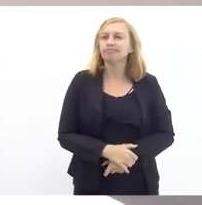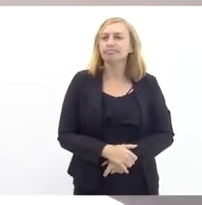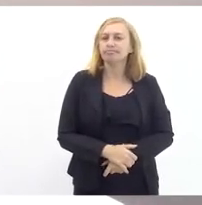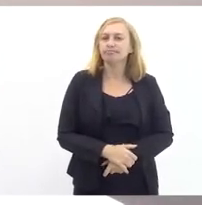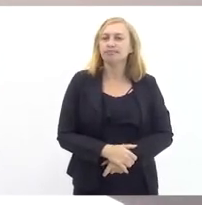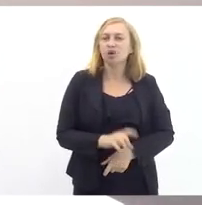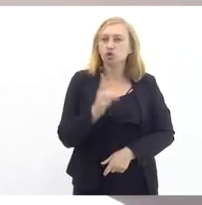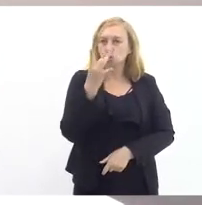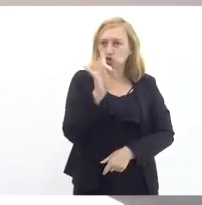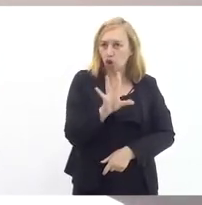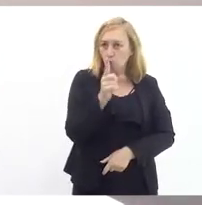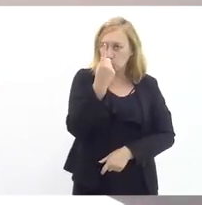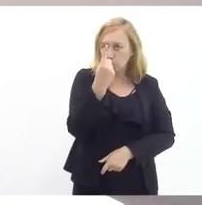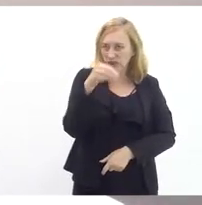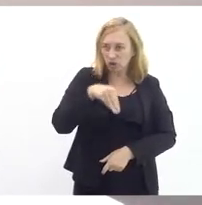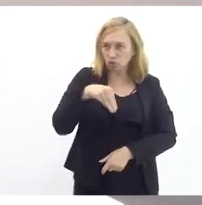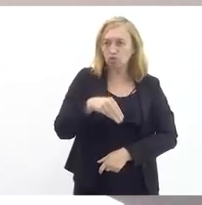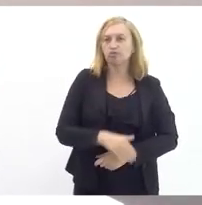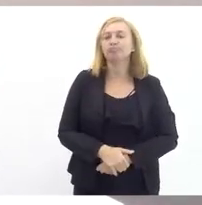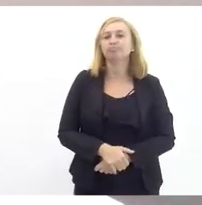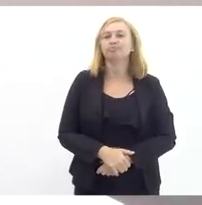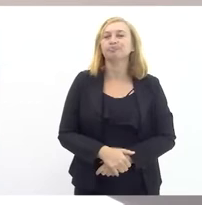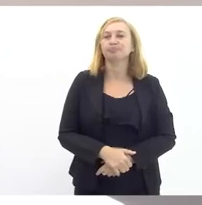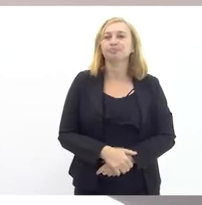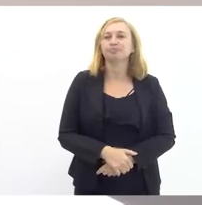Só um minuto.